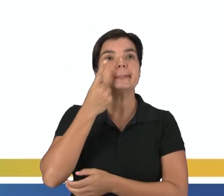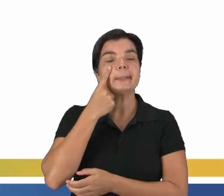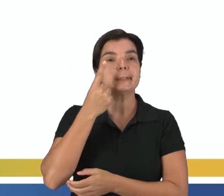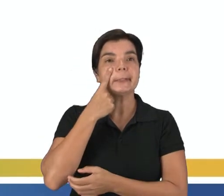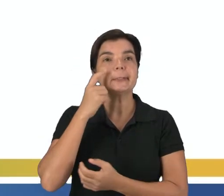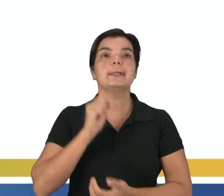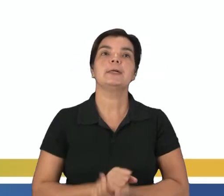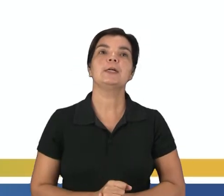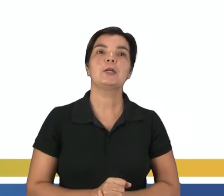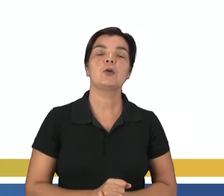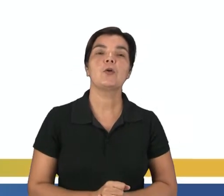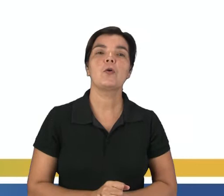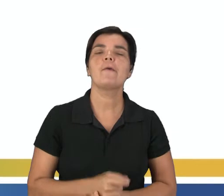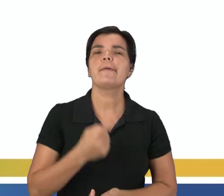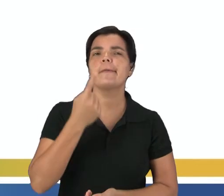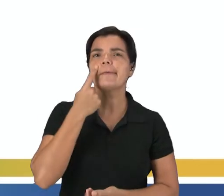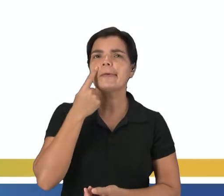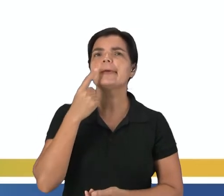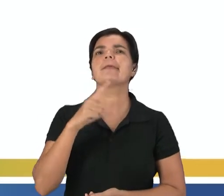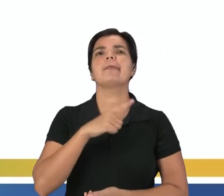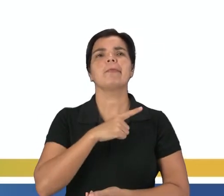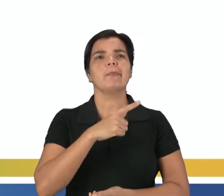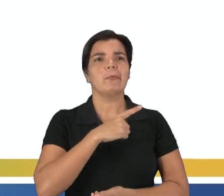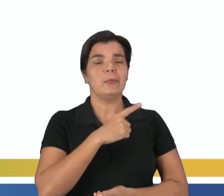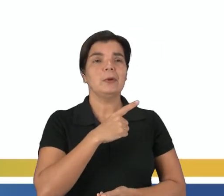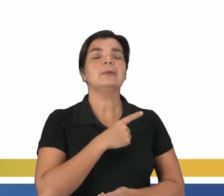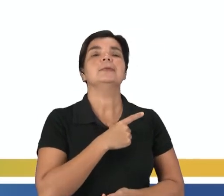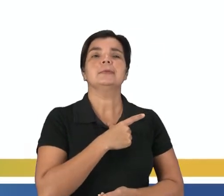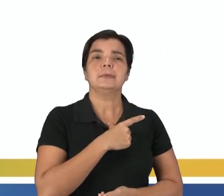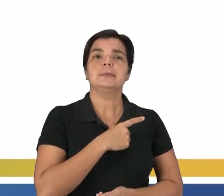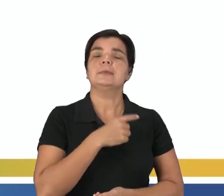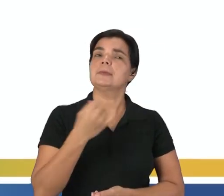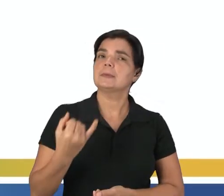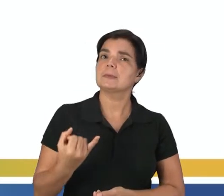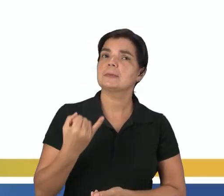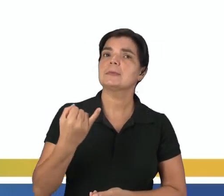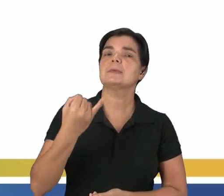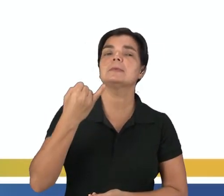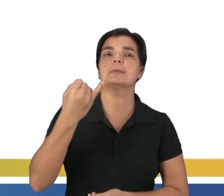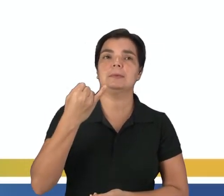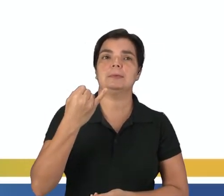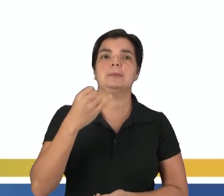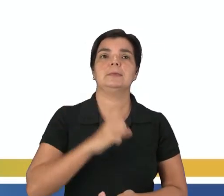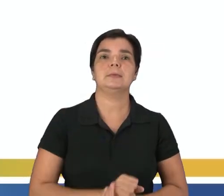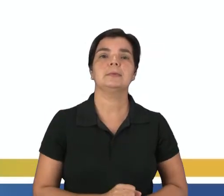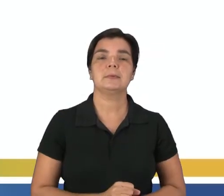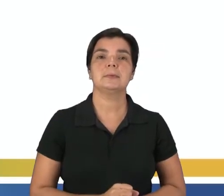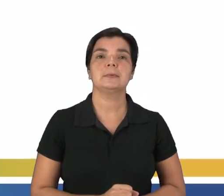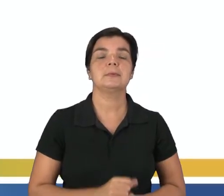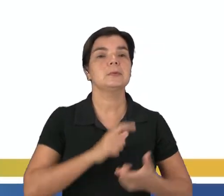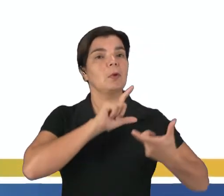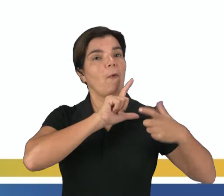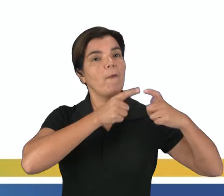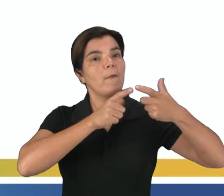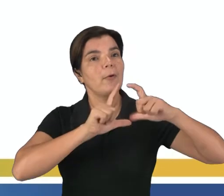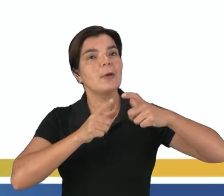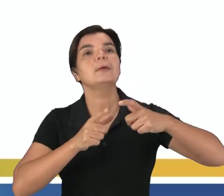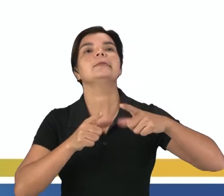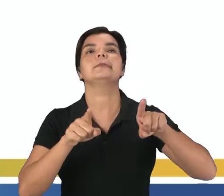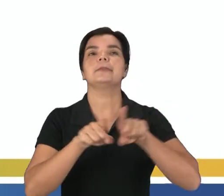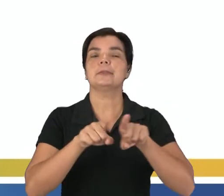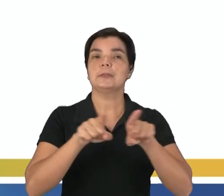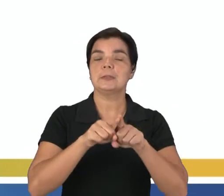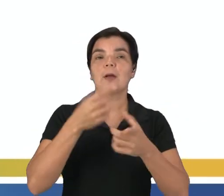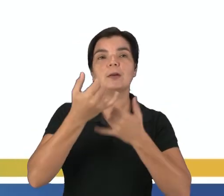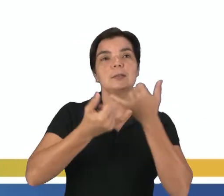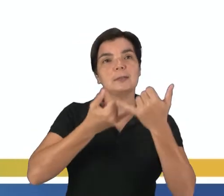essas brincadeiras, a gente vê que existe uma grande importância das tradições, né?